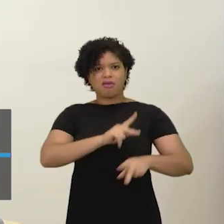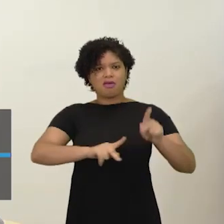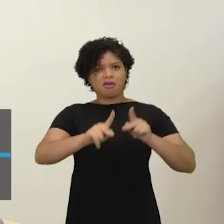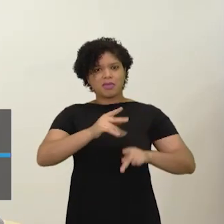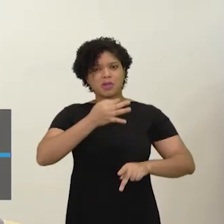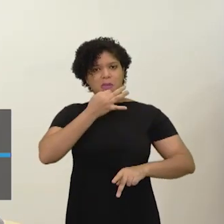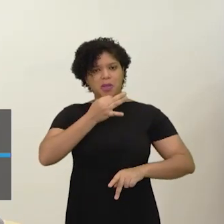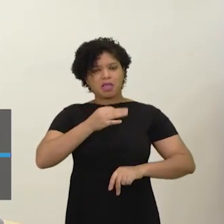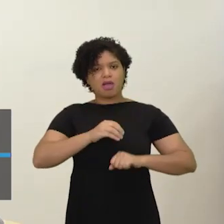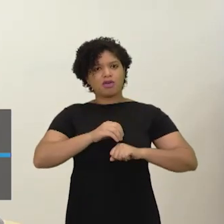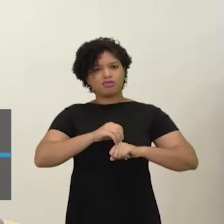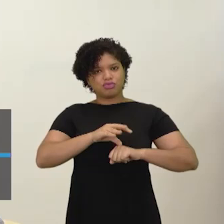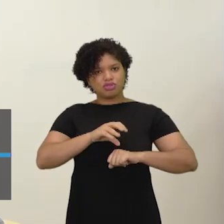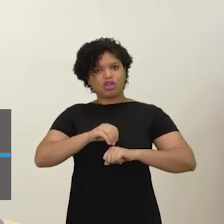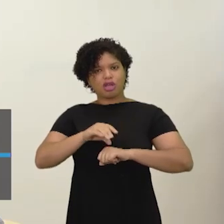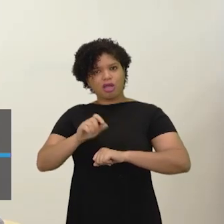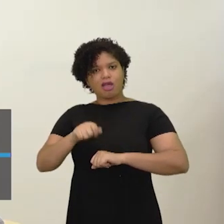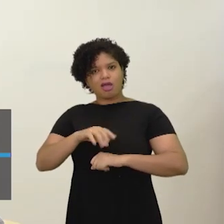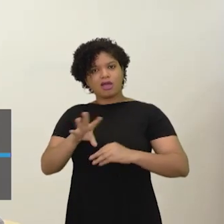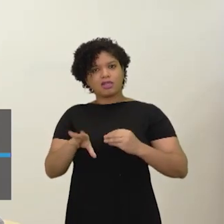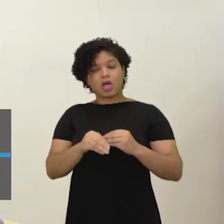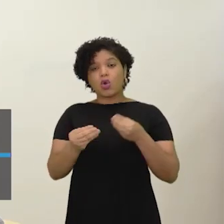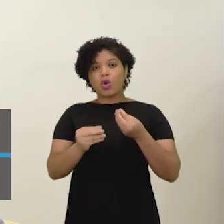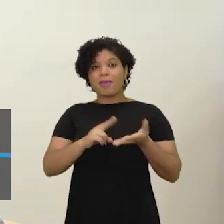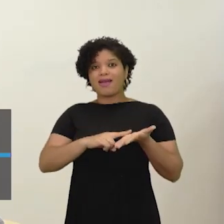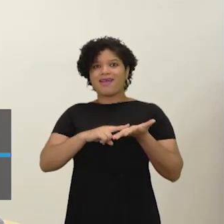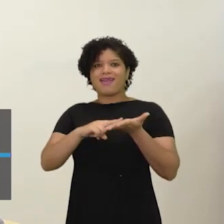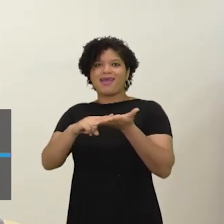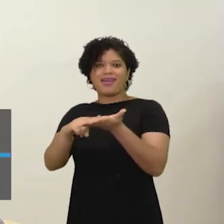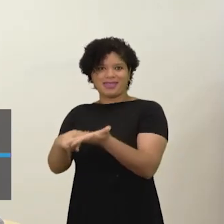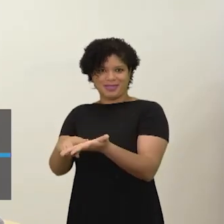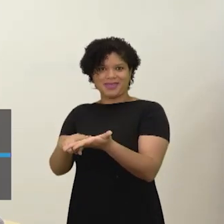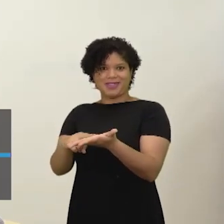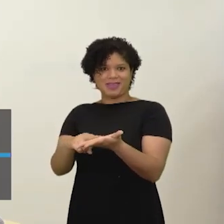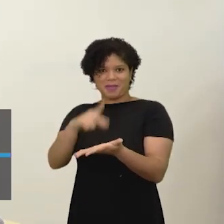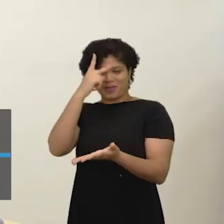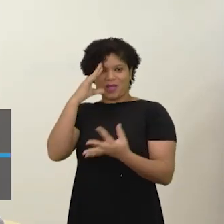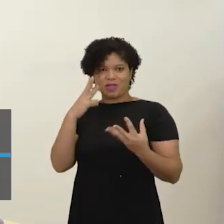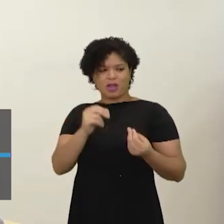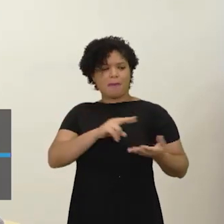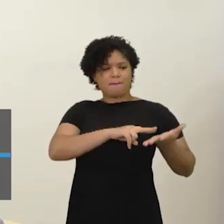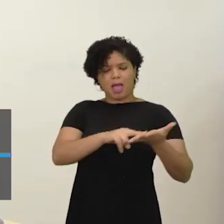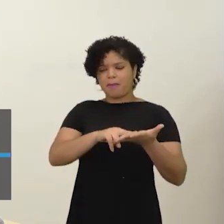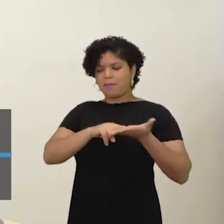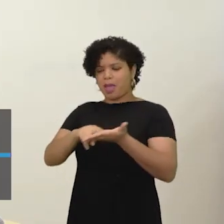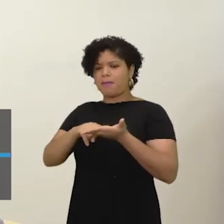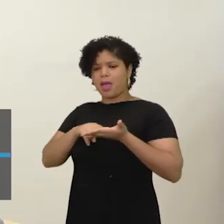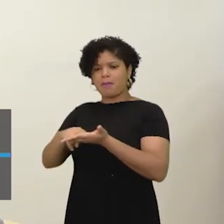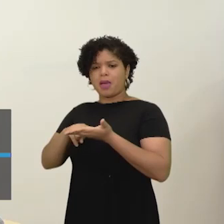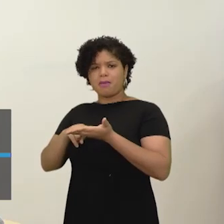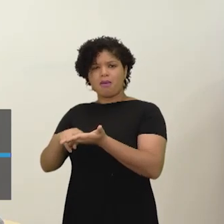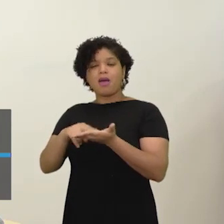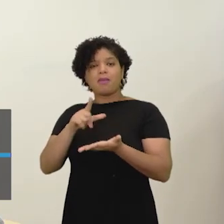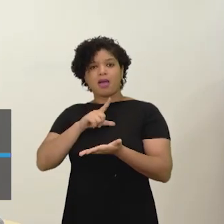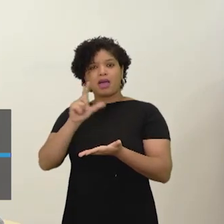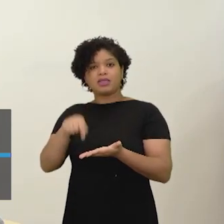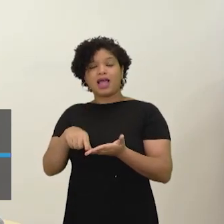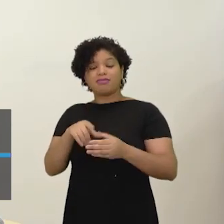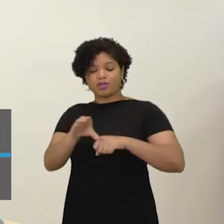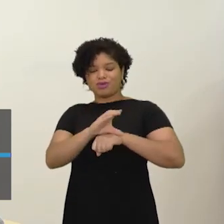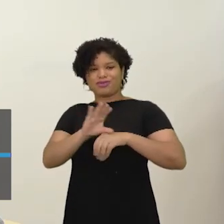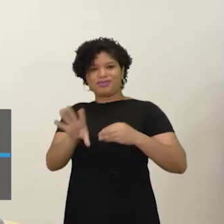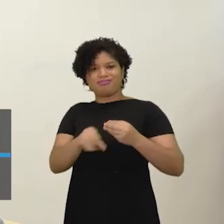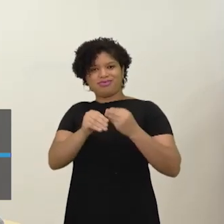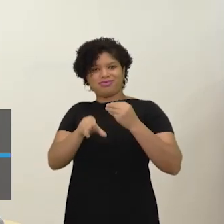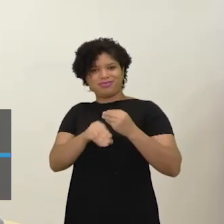dar sugestões. Então, eles mandavam pelo correio as suas sugestões para emenda nessa Constituição, nesta nova Constituição.